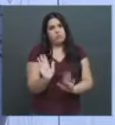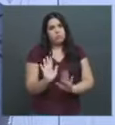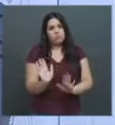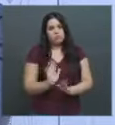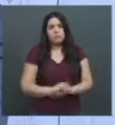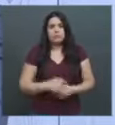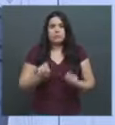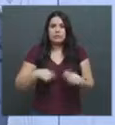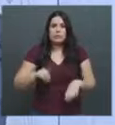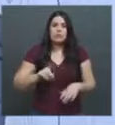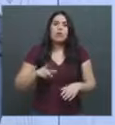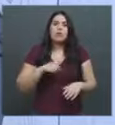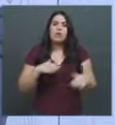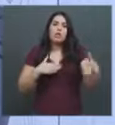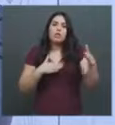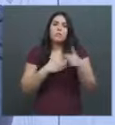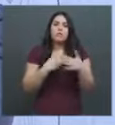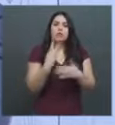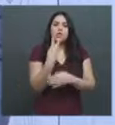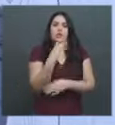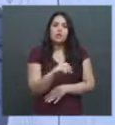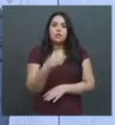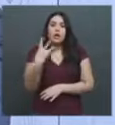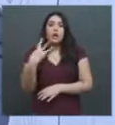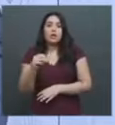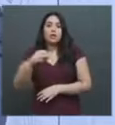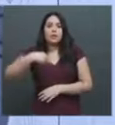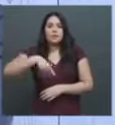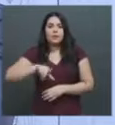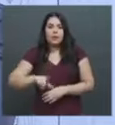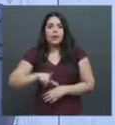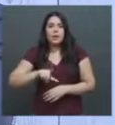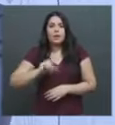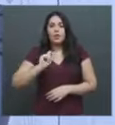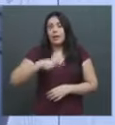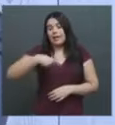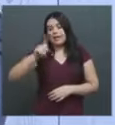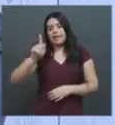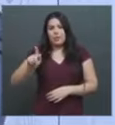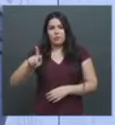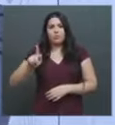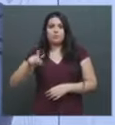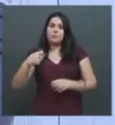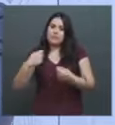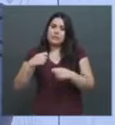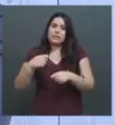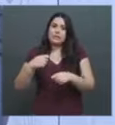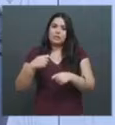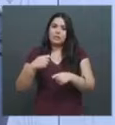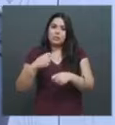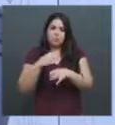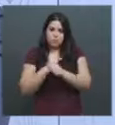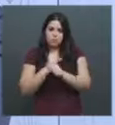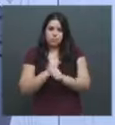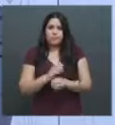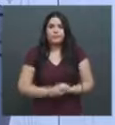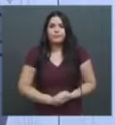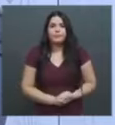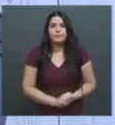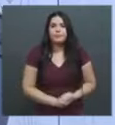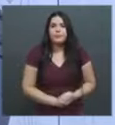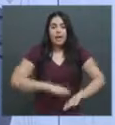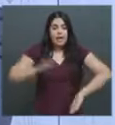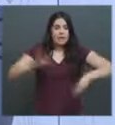tem um limite aí de 30 a 40 ml por quilo, porque você calcula pelo peso. Mas quem toma muito líquido e às vezes